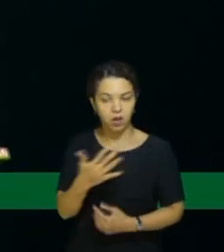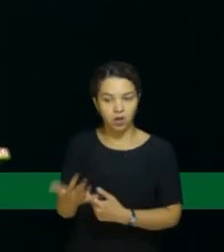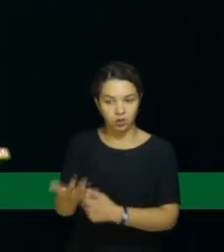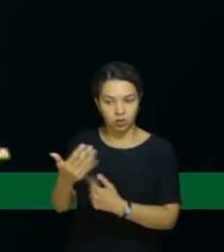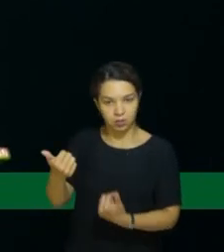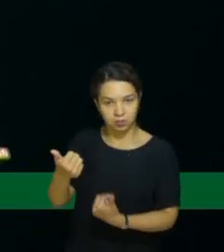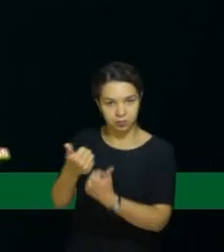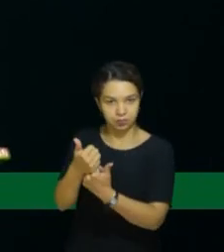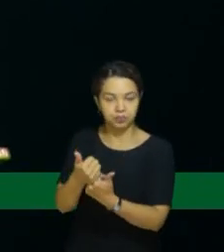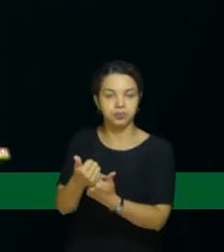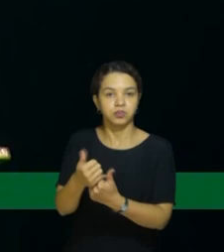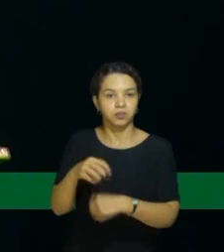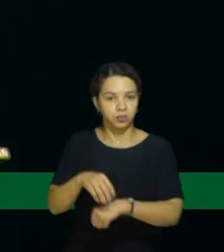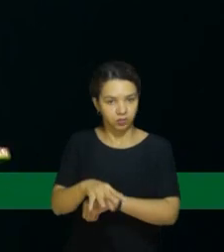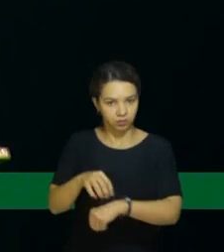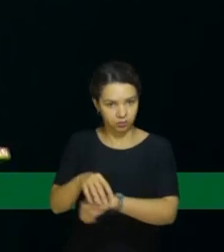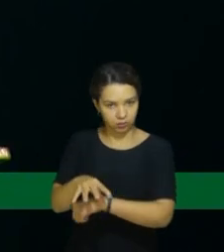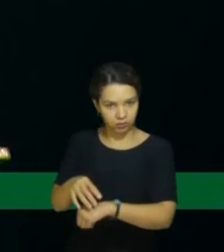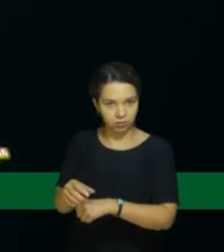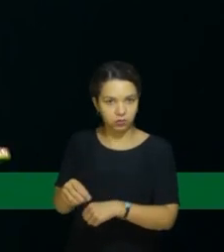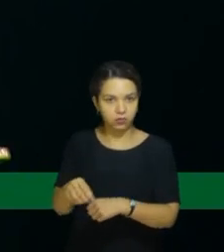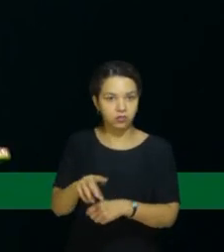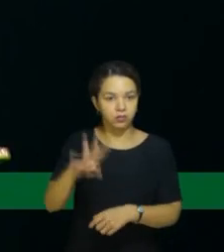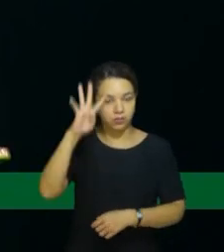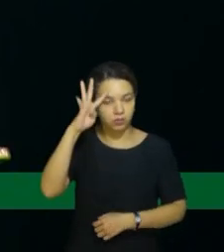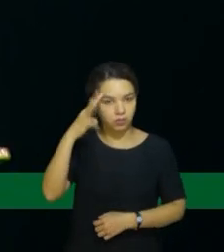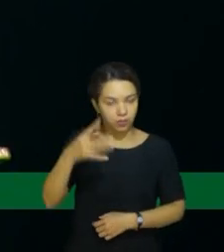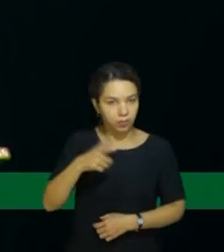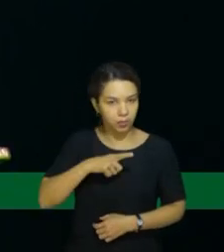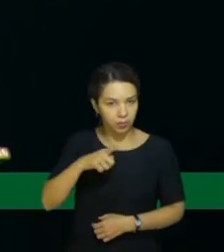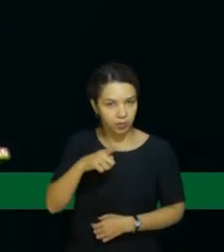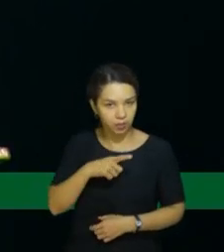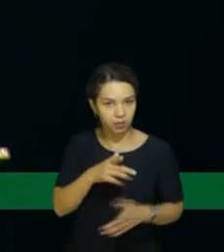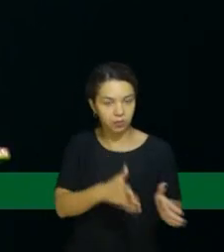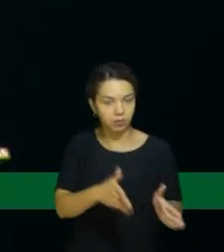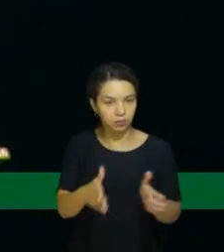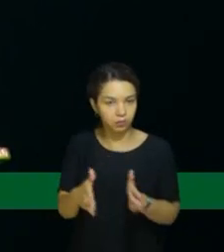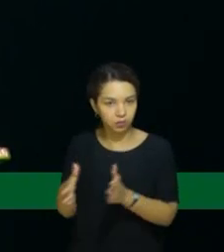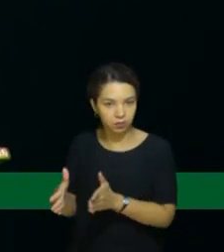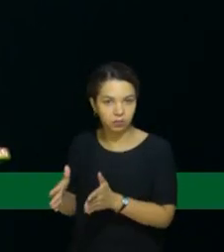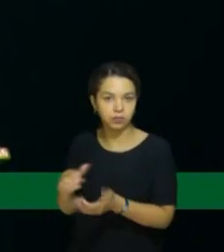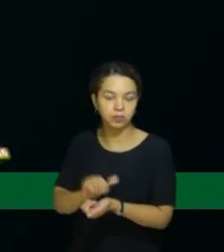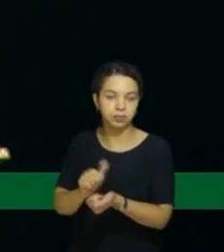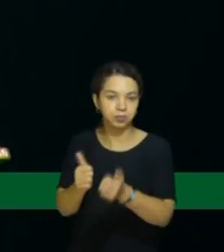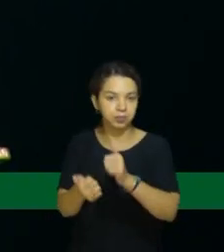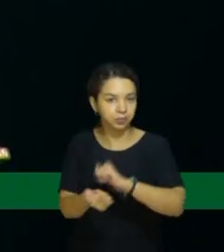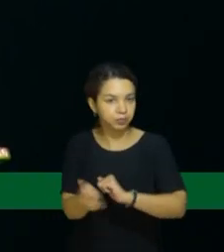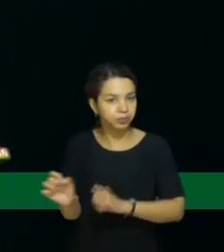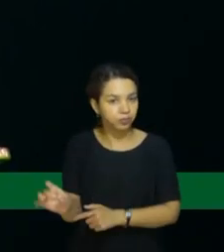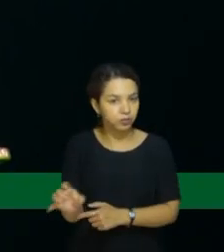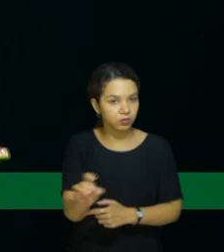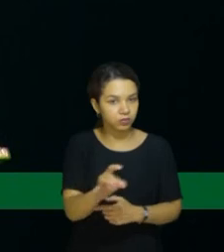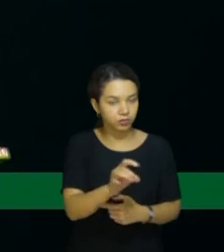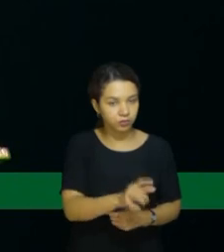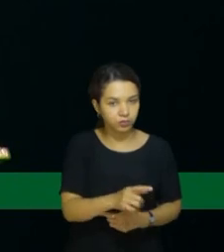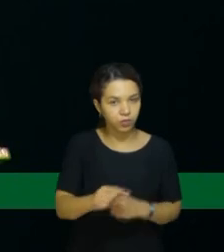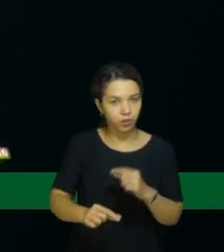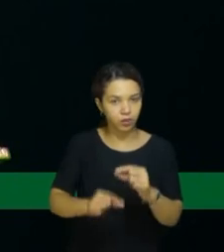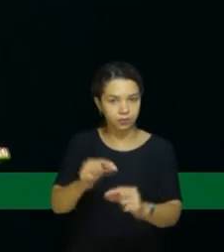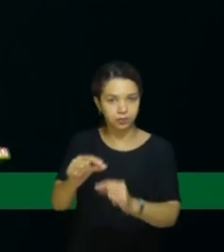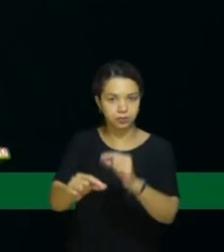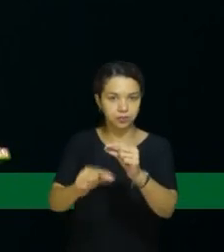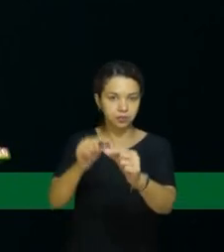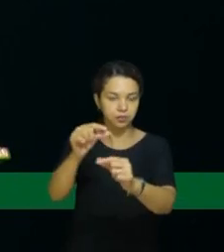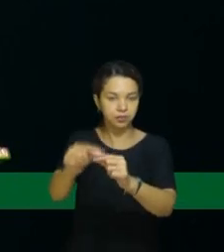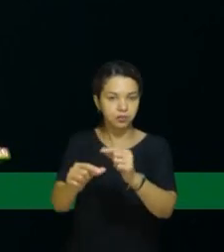encaminhar e construir soluções harmônicas e adequadas aos poucos para conseguir fazer com que as microcervejarias